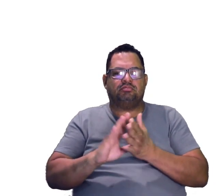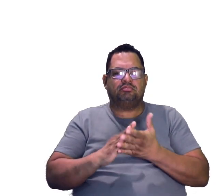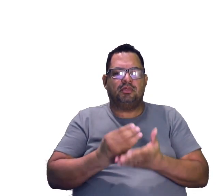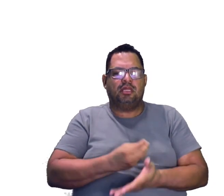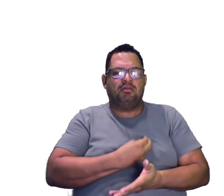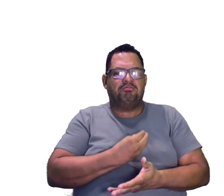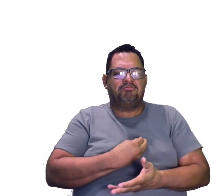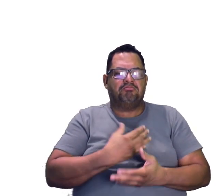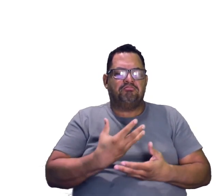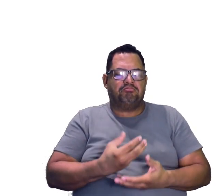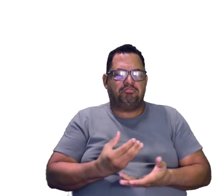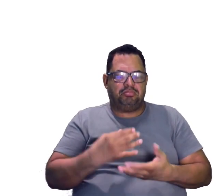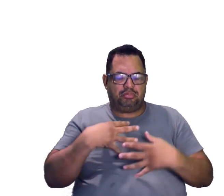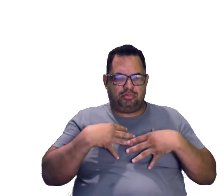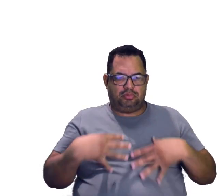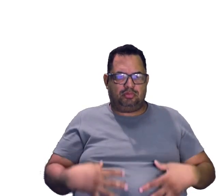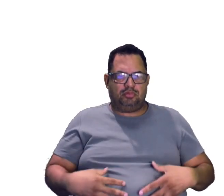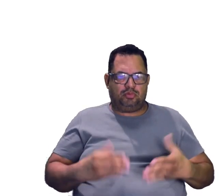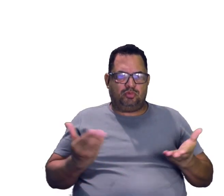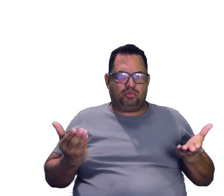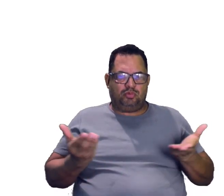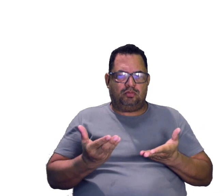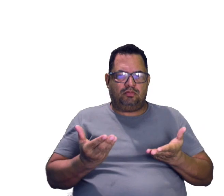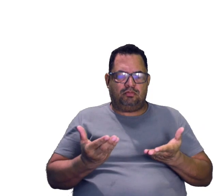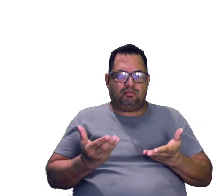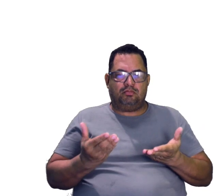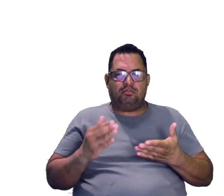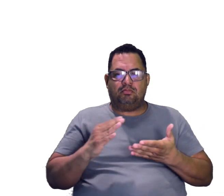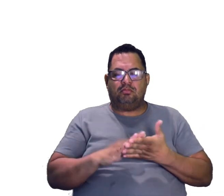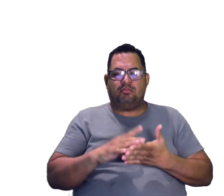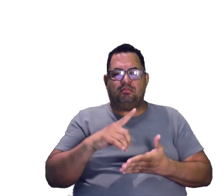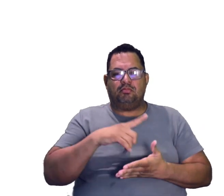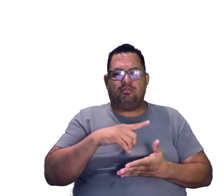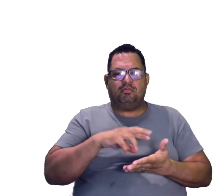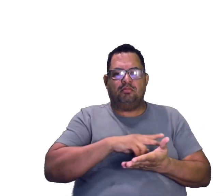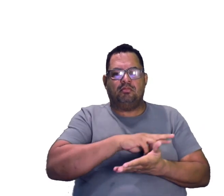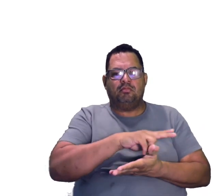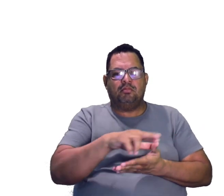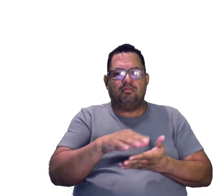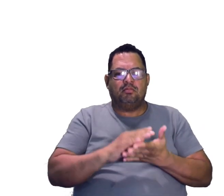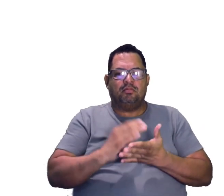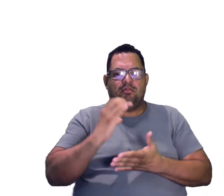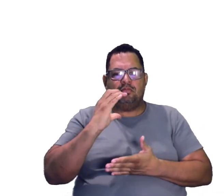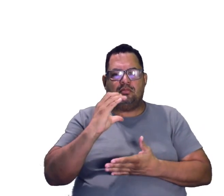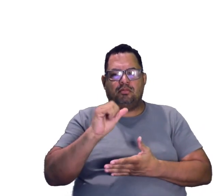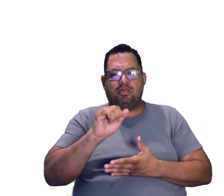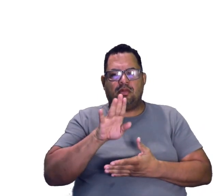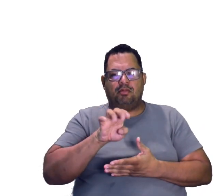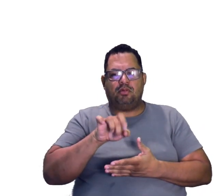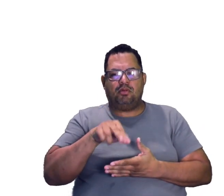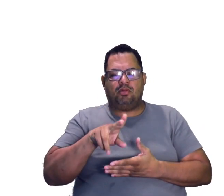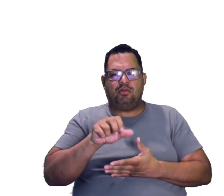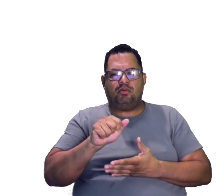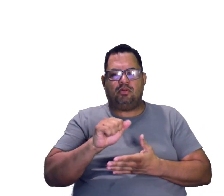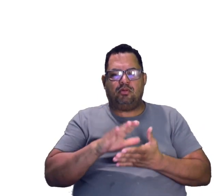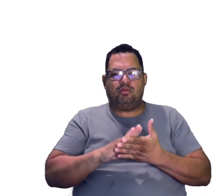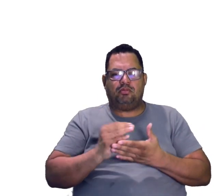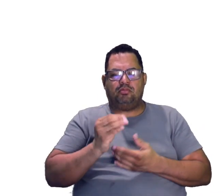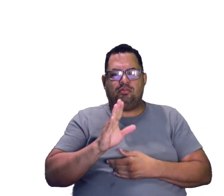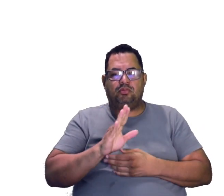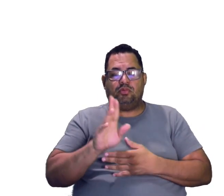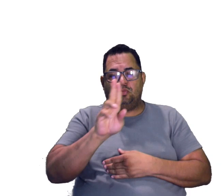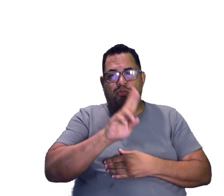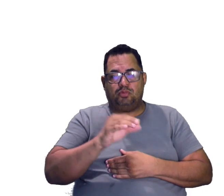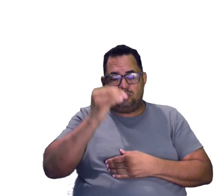organismos, hoje as substâncias que existem no organismo, por apresentar muitos carbonos, nós utilizamos conhecimento como sendo